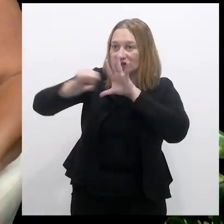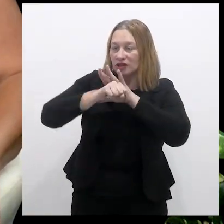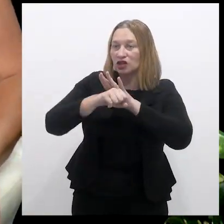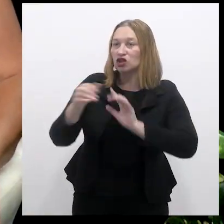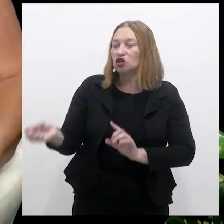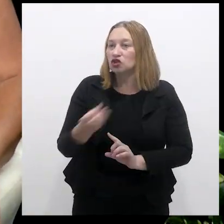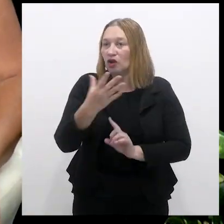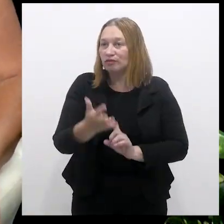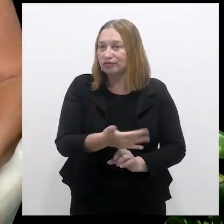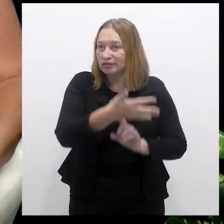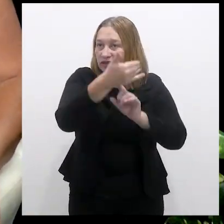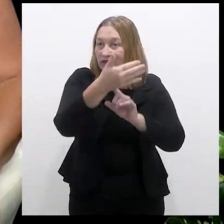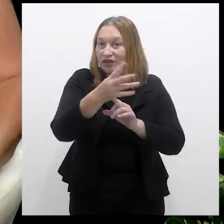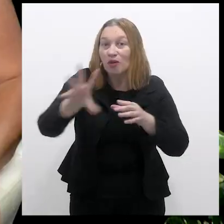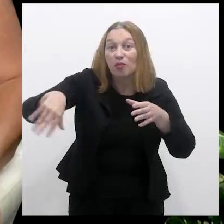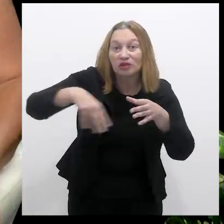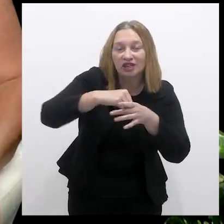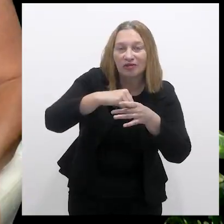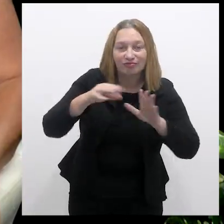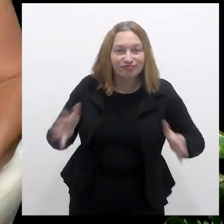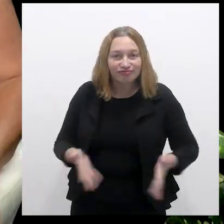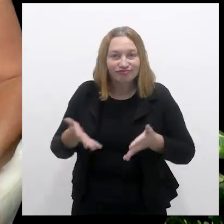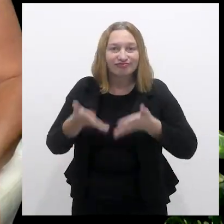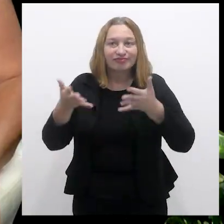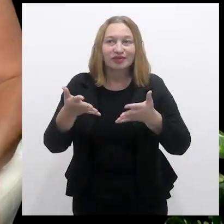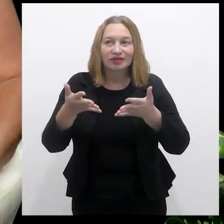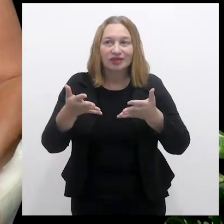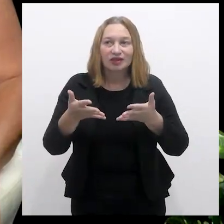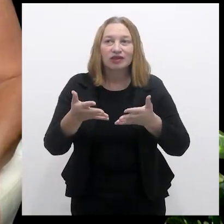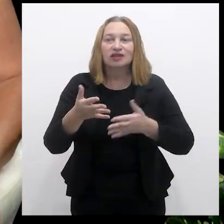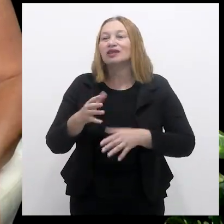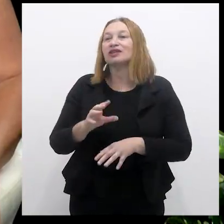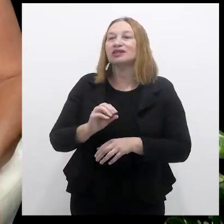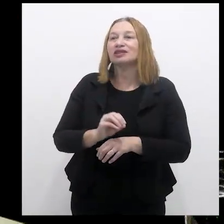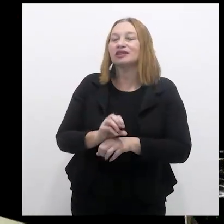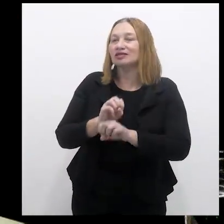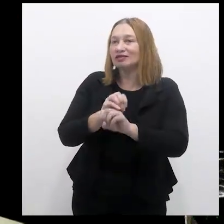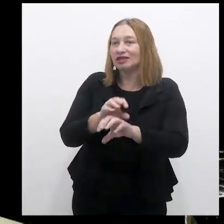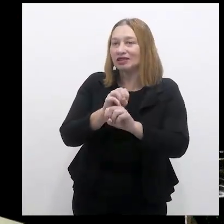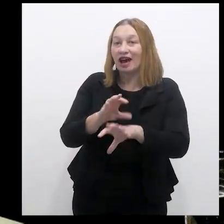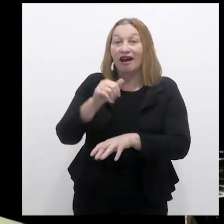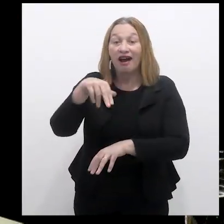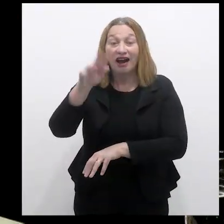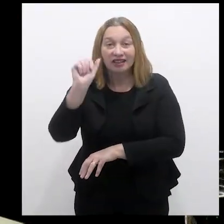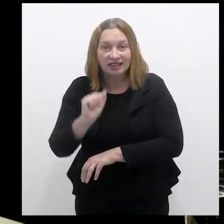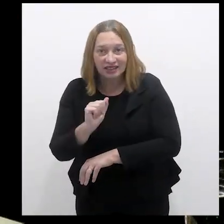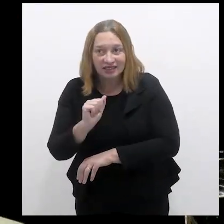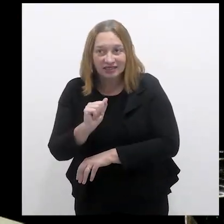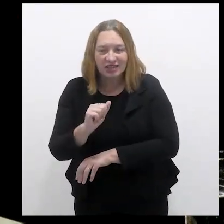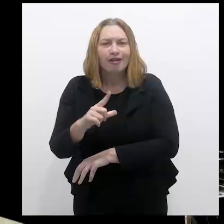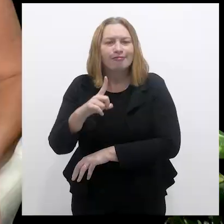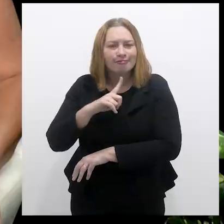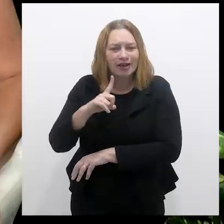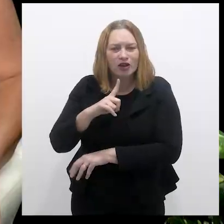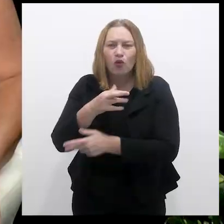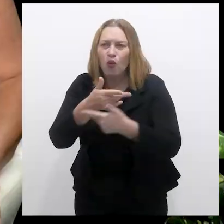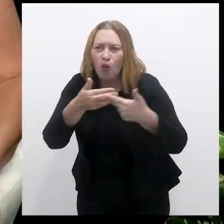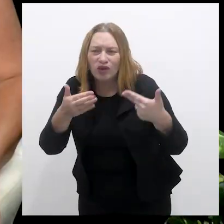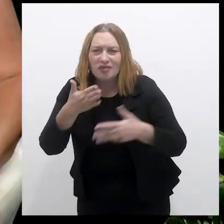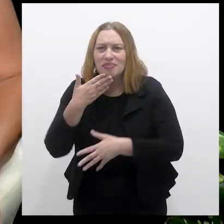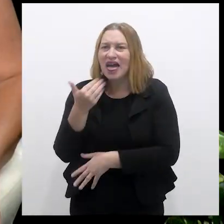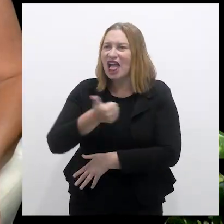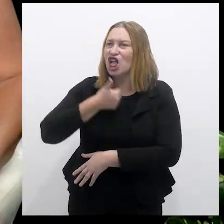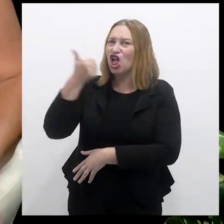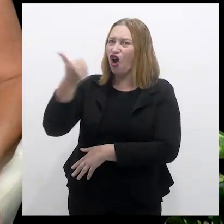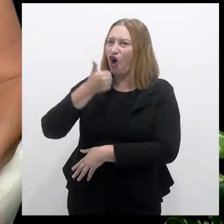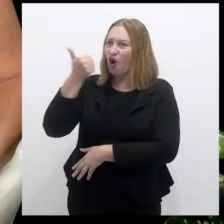novas tecnologias. A gente fica por dentro dessa iniciativa com a curadora Ana Brites. Existe alguma